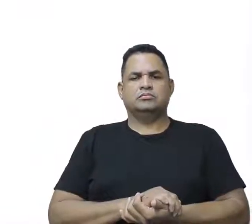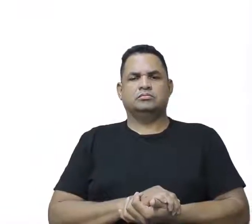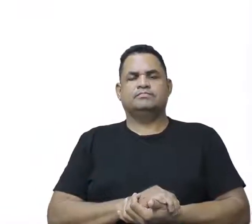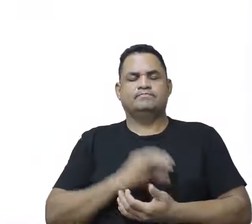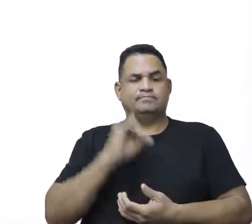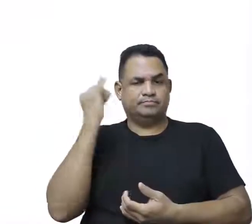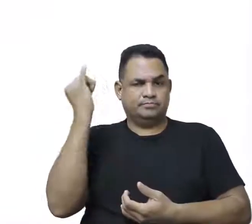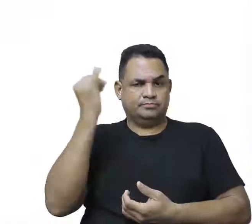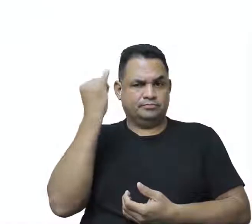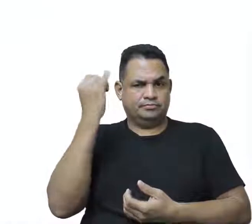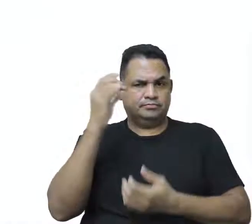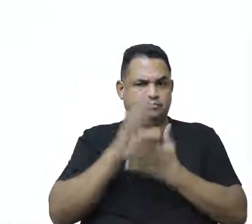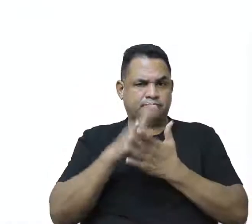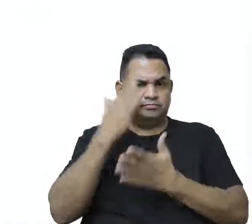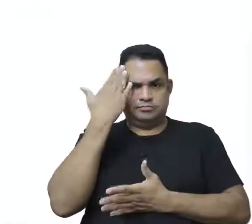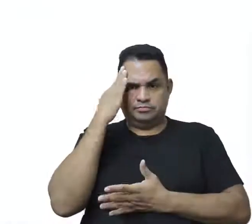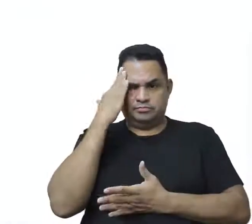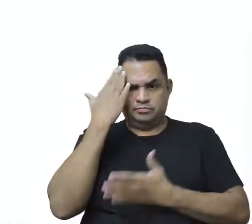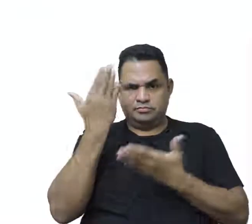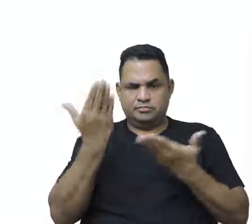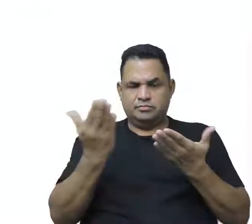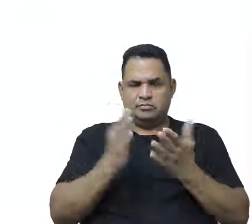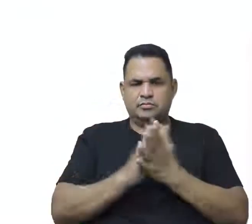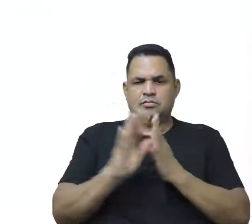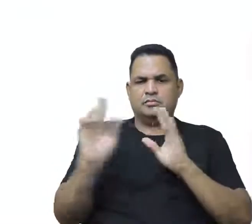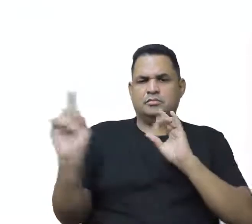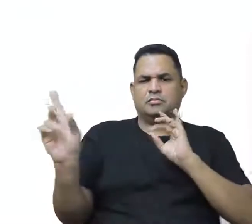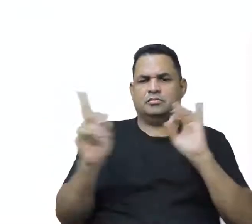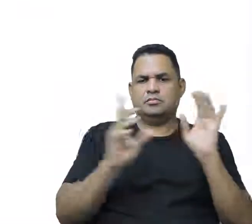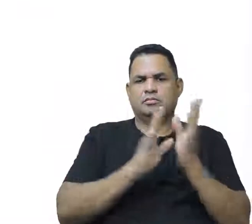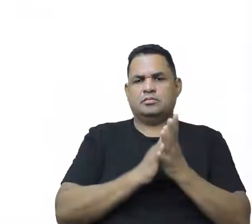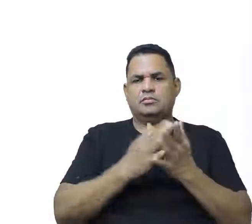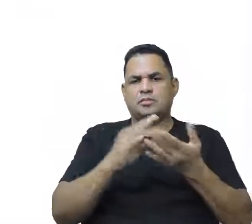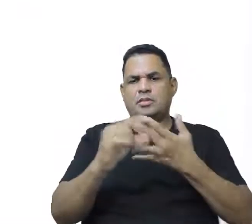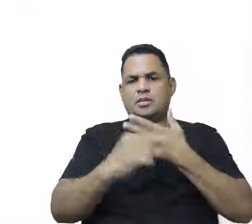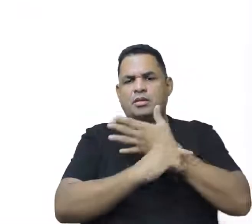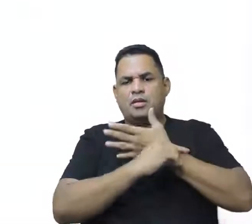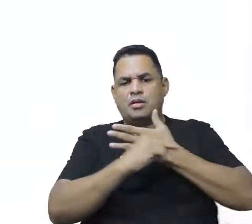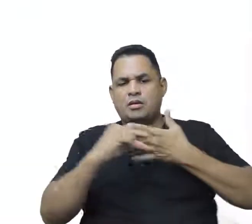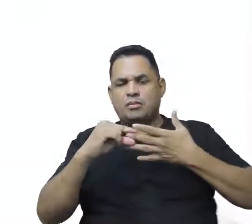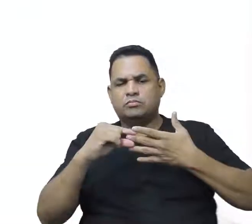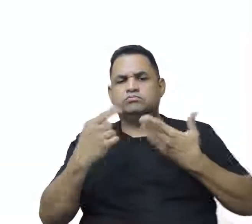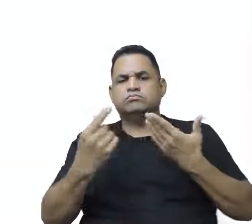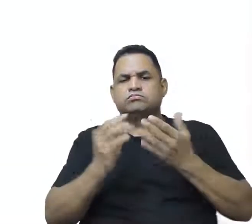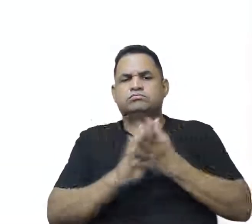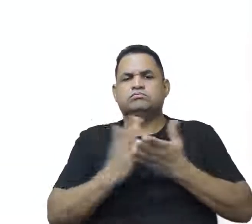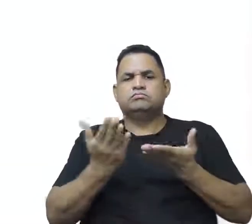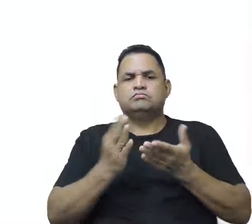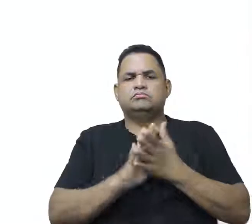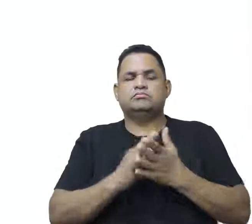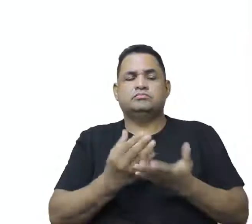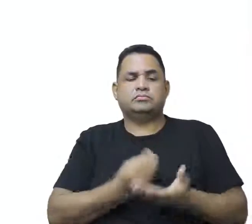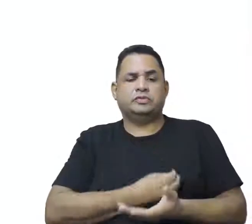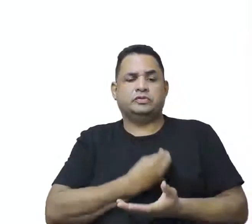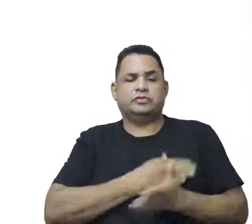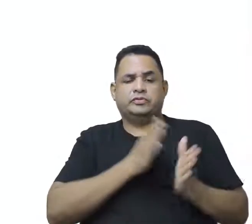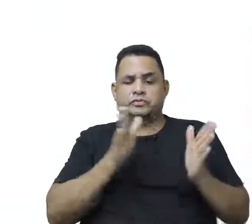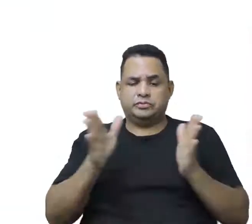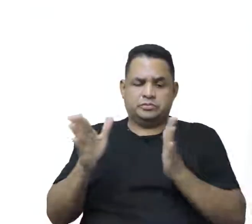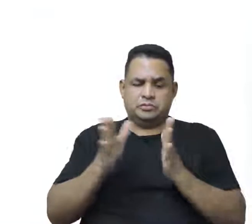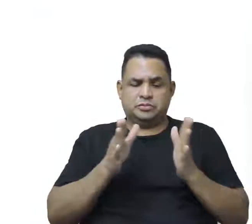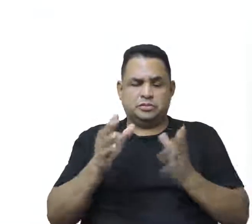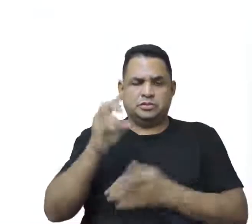é importante também a gente entender que cada estudioso desse viveu num